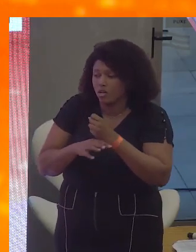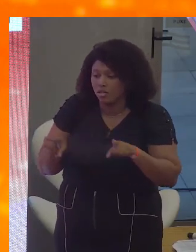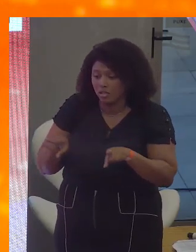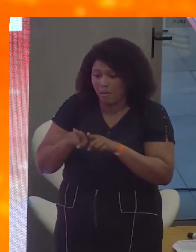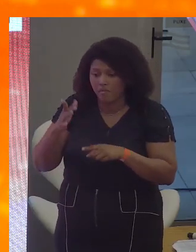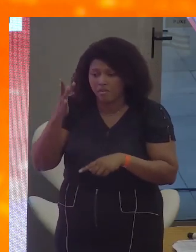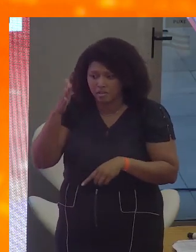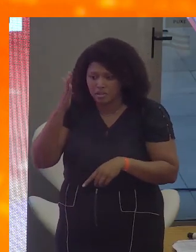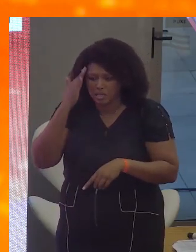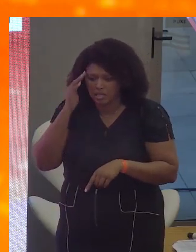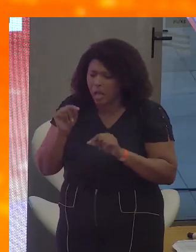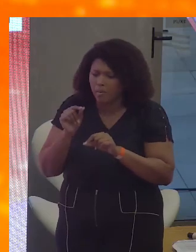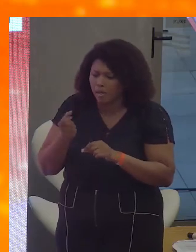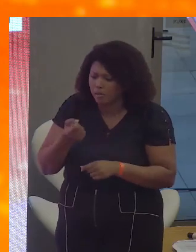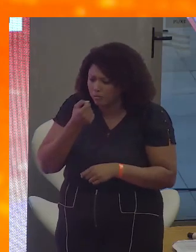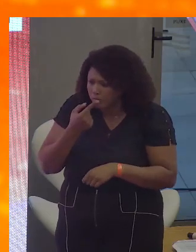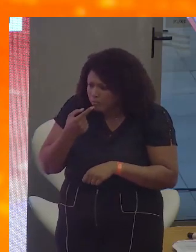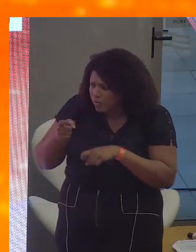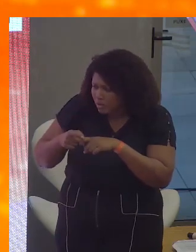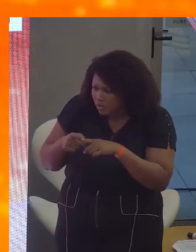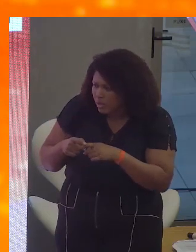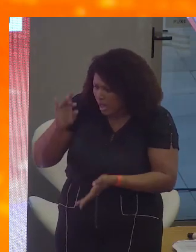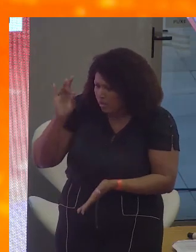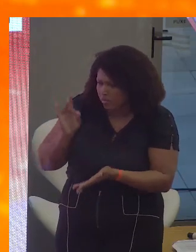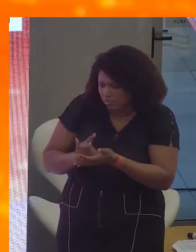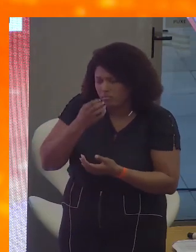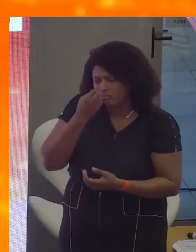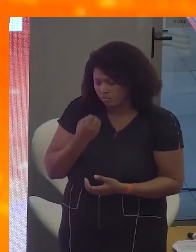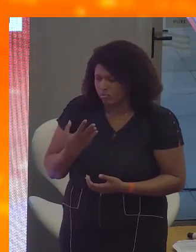tem os ensaios clínicos, mas aí eu estou falando de medicamento.